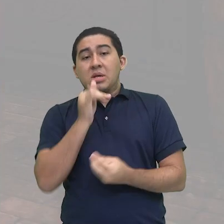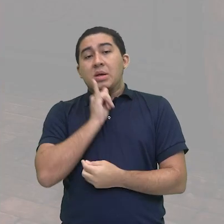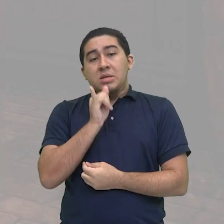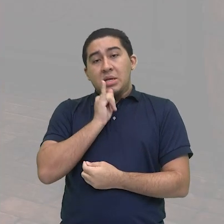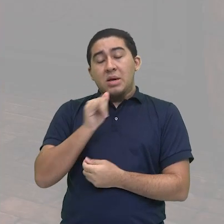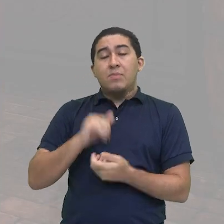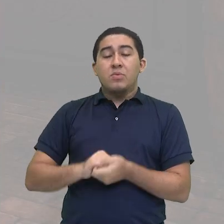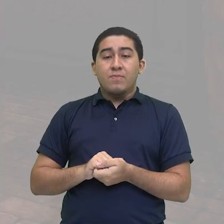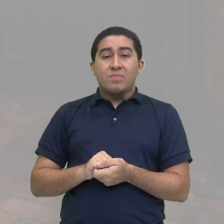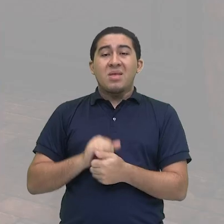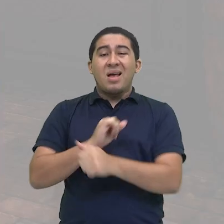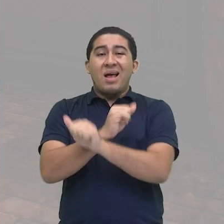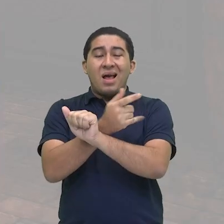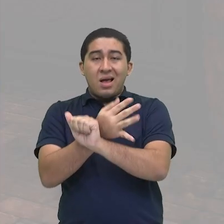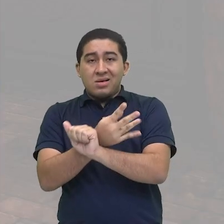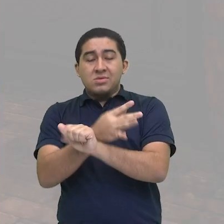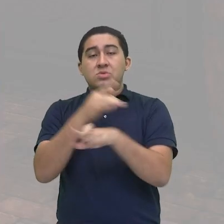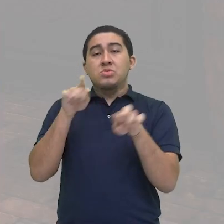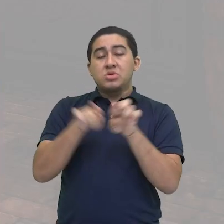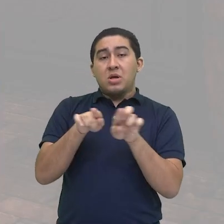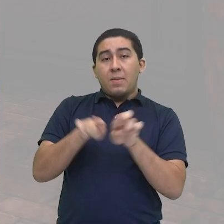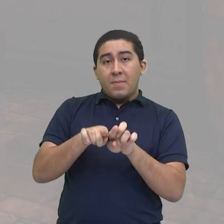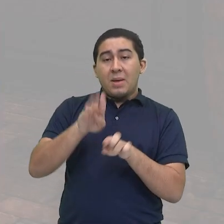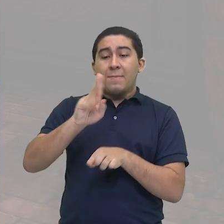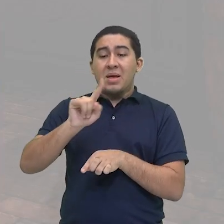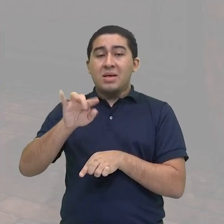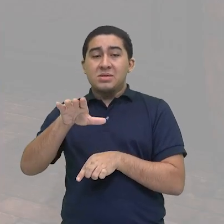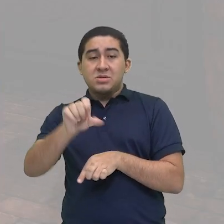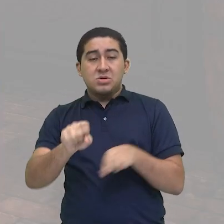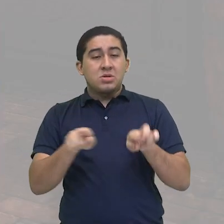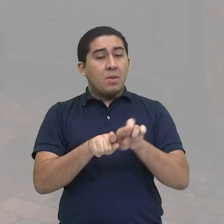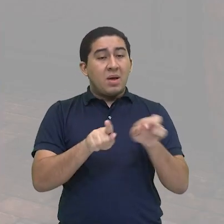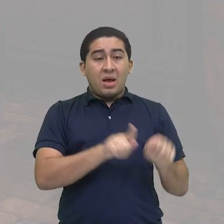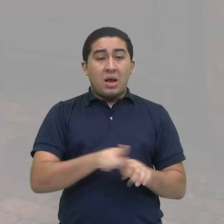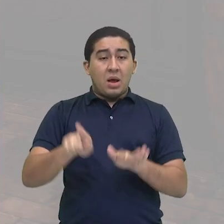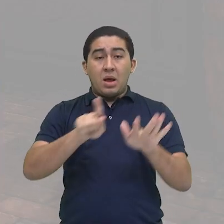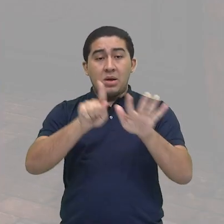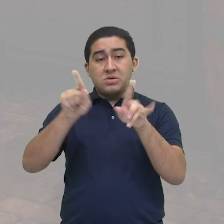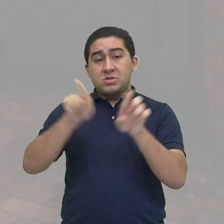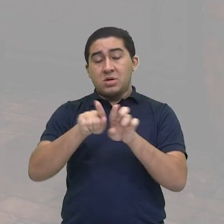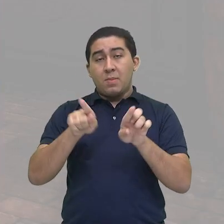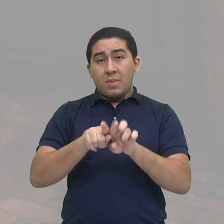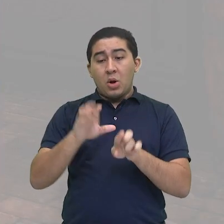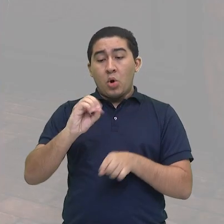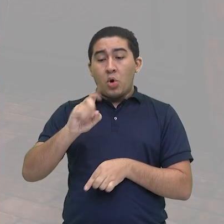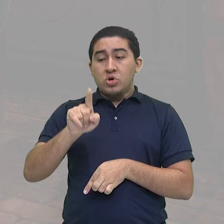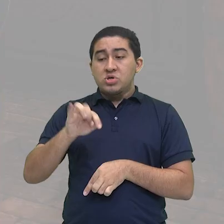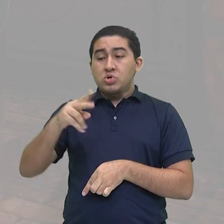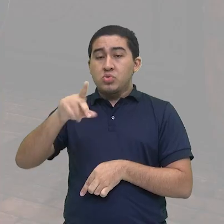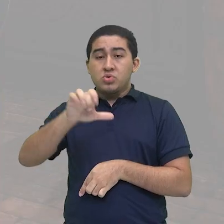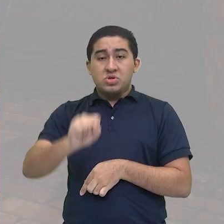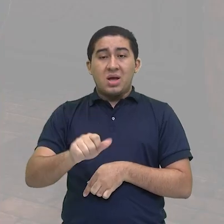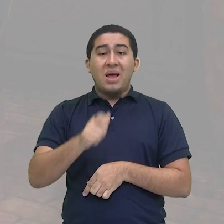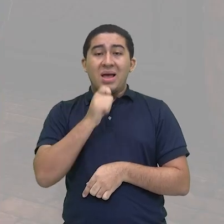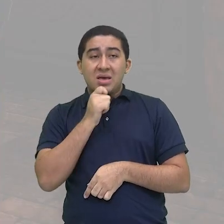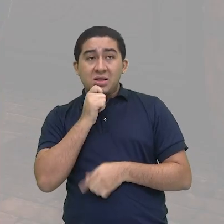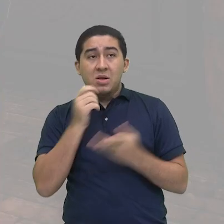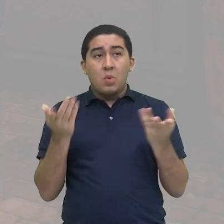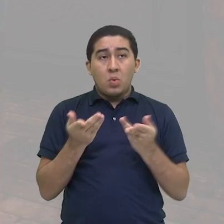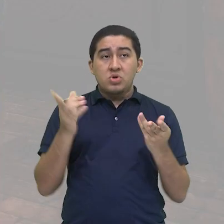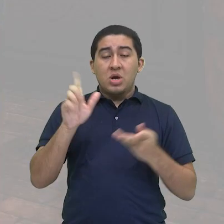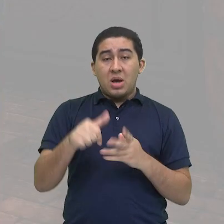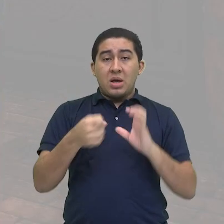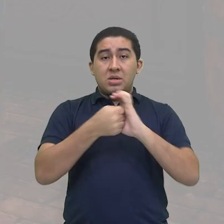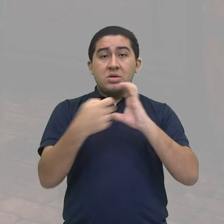ácidos, bases, ésteres, gases e óxidos que ainda fazem parte da